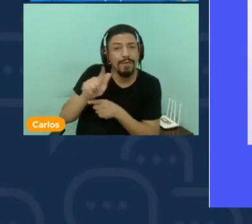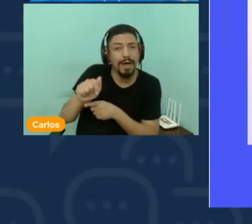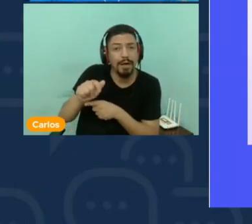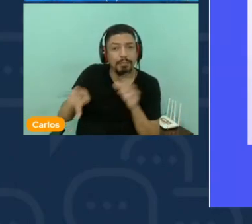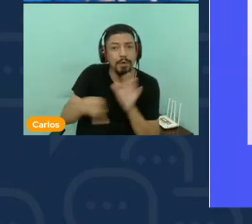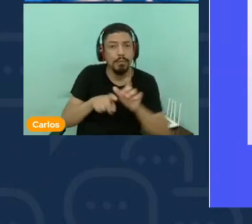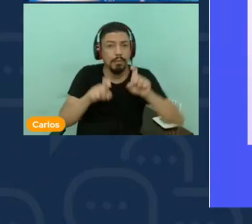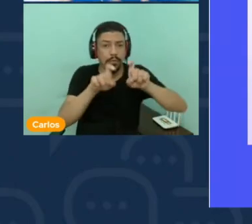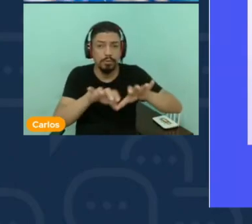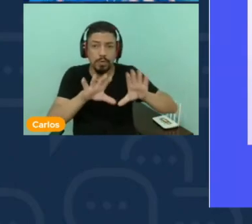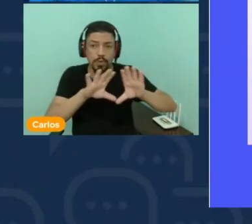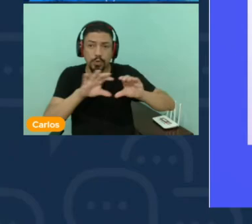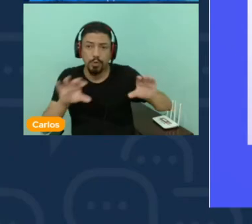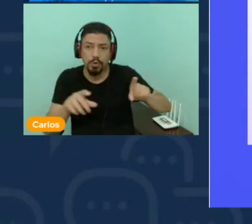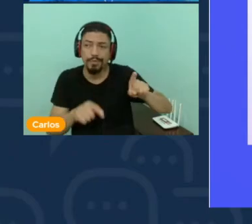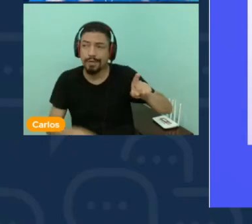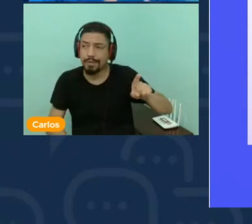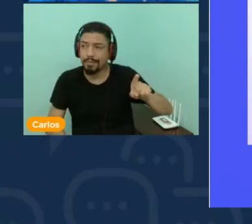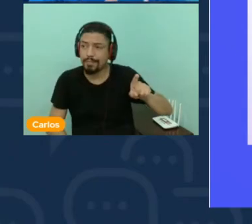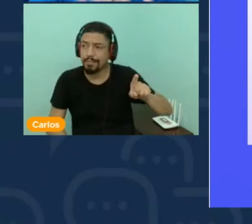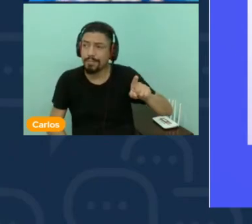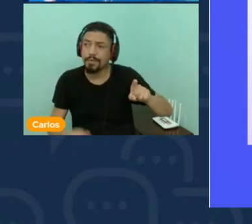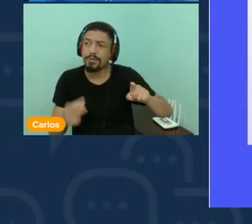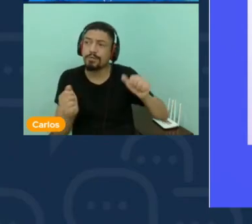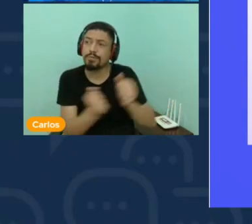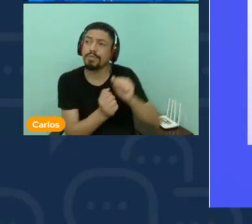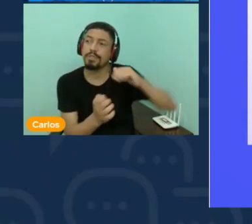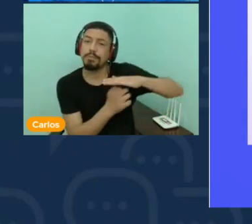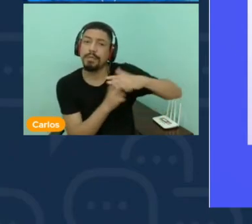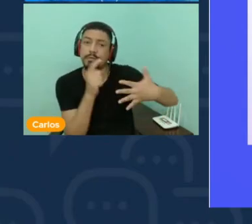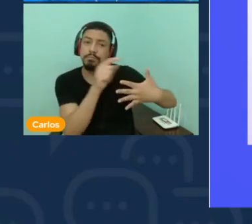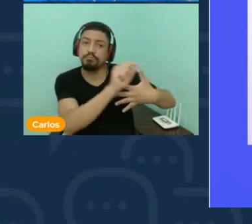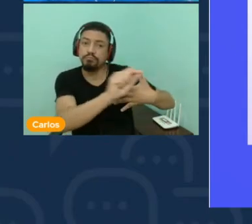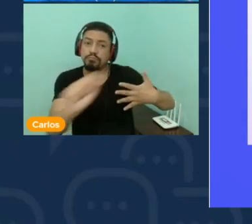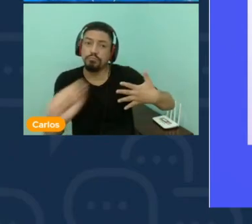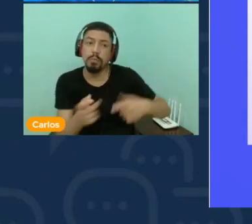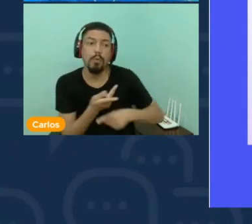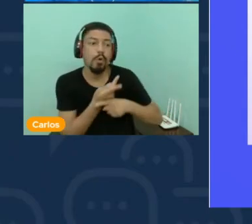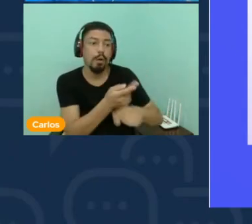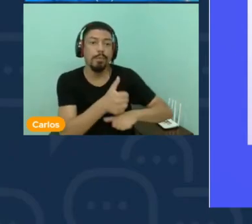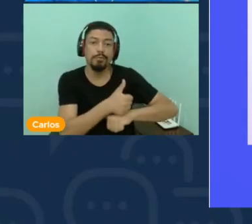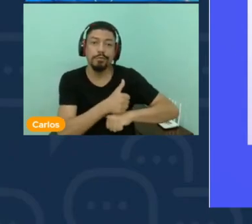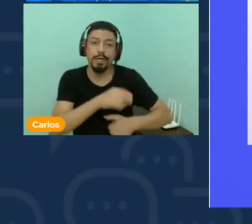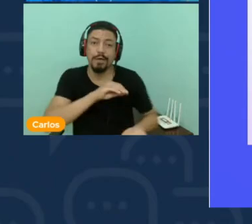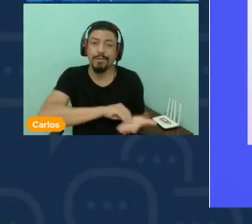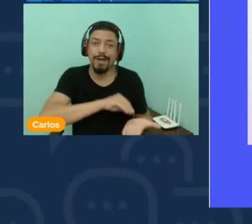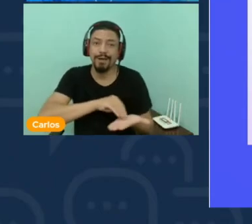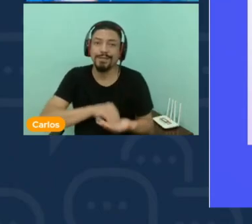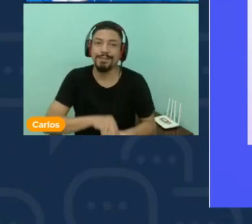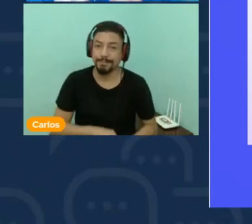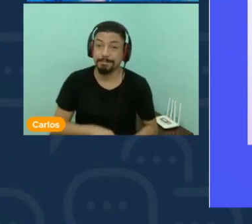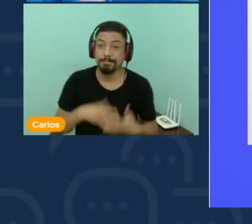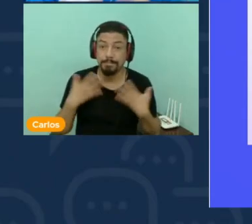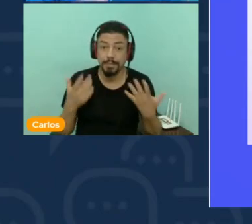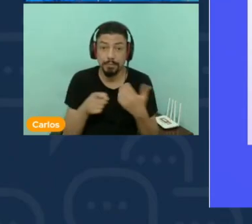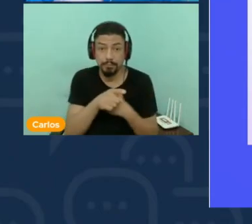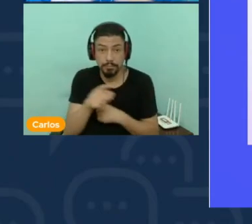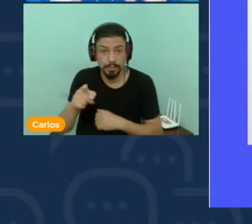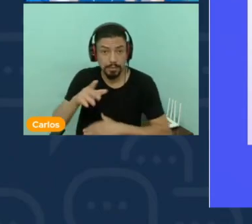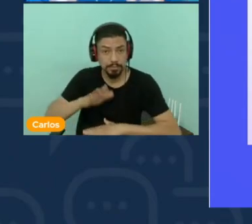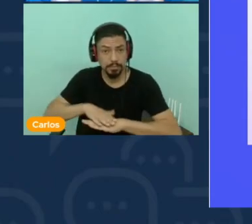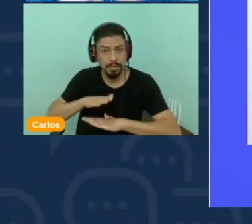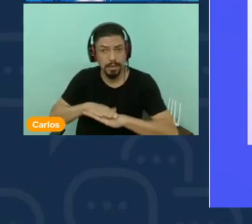em nuvem, enfim, com as empresas que também necessitam de profissionais. Então, pessoal, se você